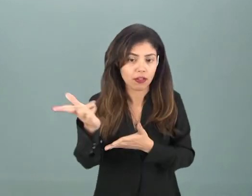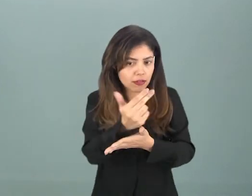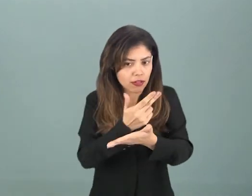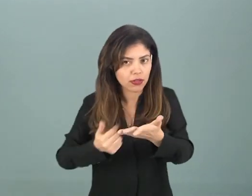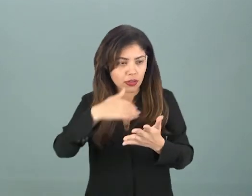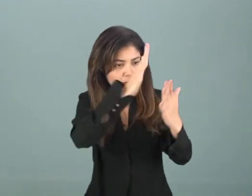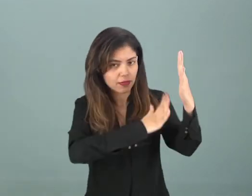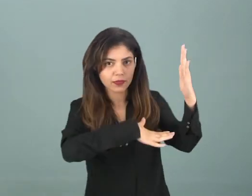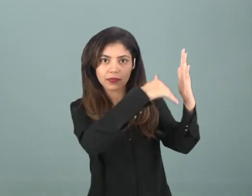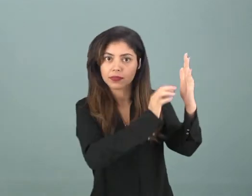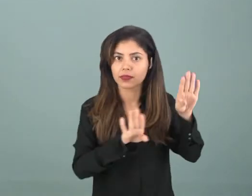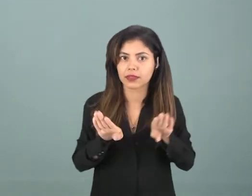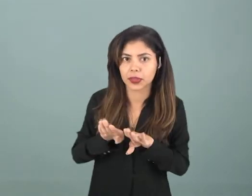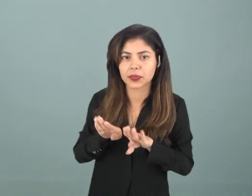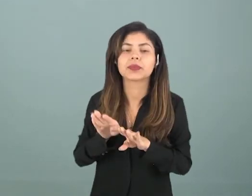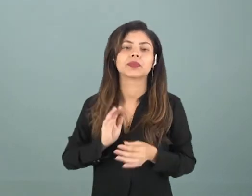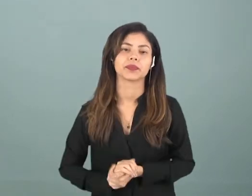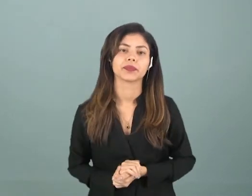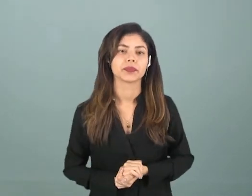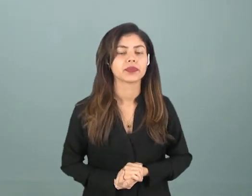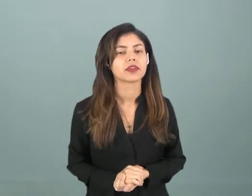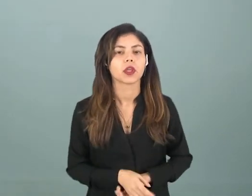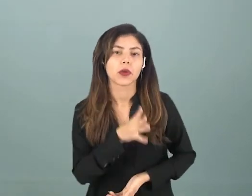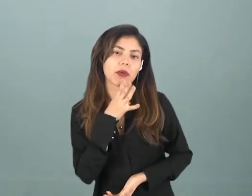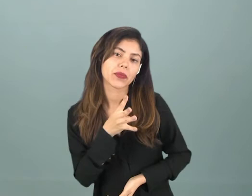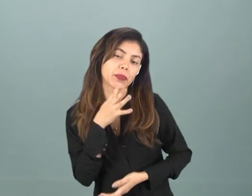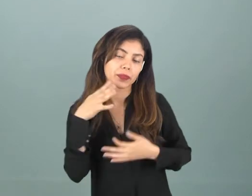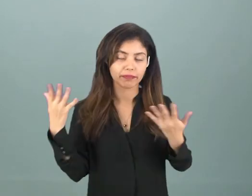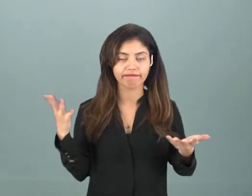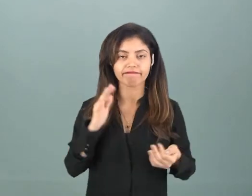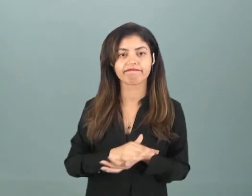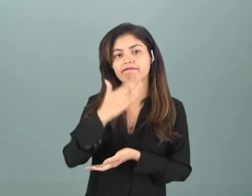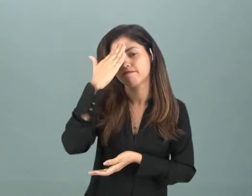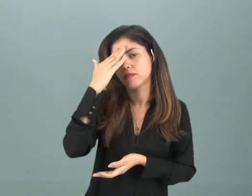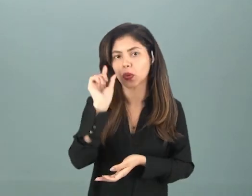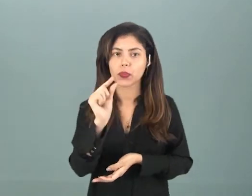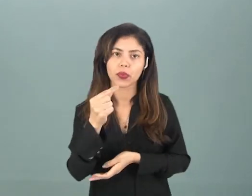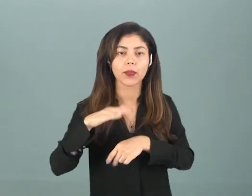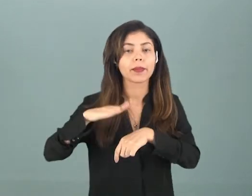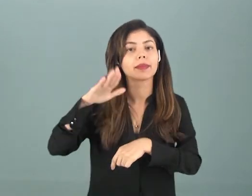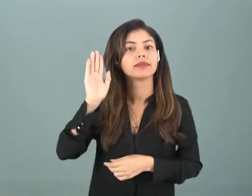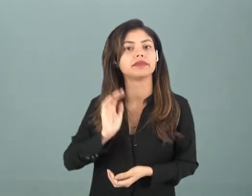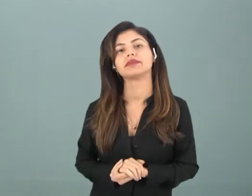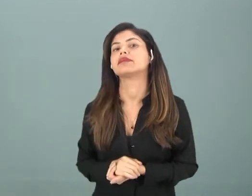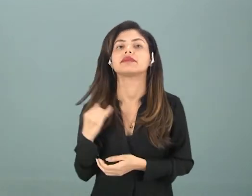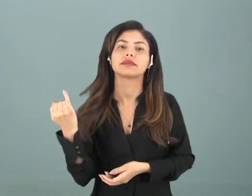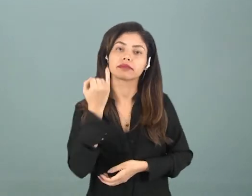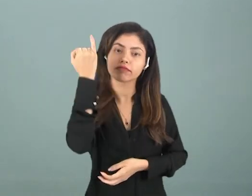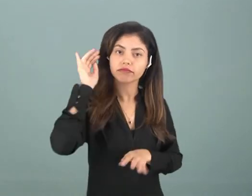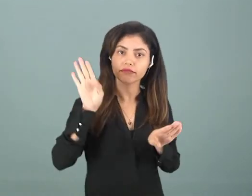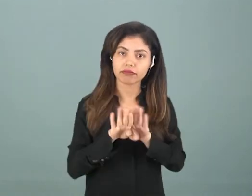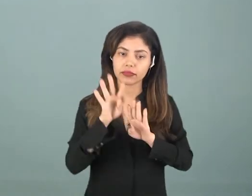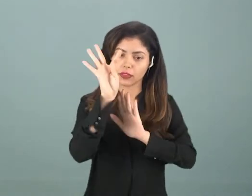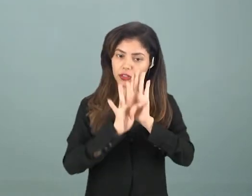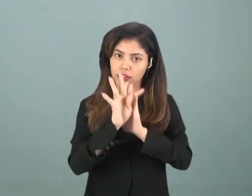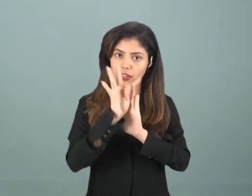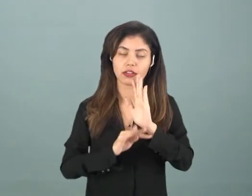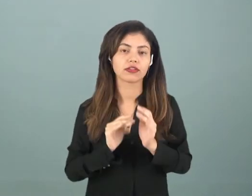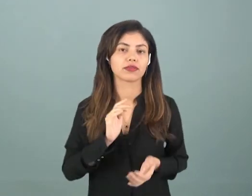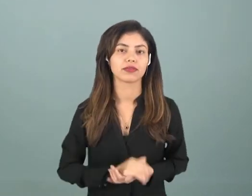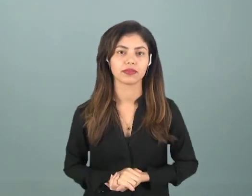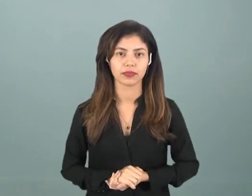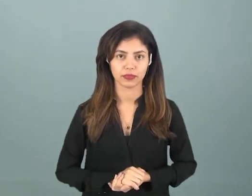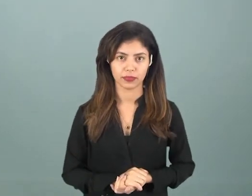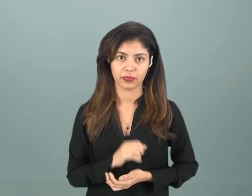aquela tela. E é importante a gente ter esse conhecimento. A gente compreende um pouco mais sobre a pessoa, principalmente quando se trata de textos e obras